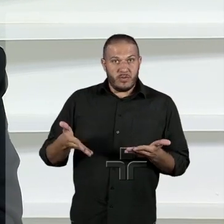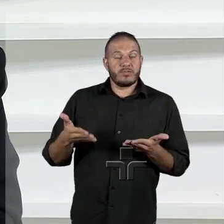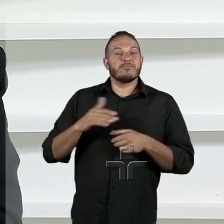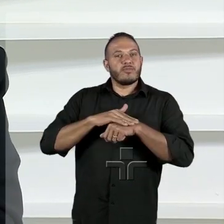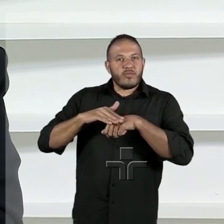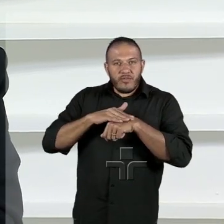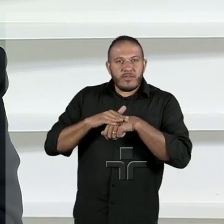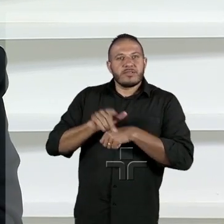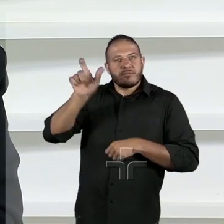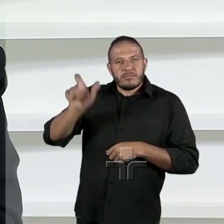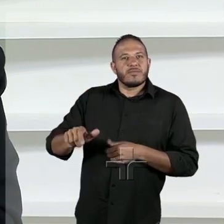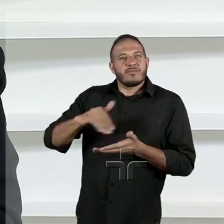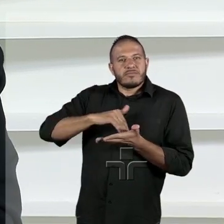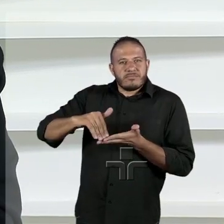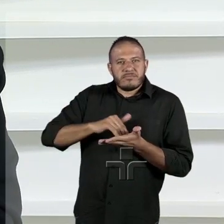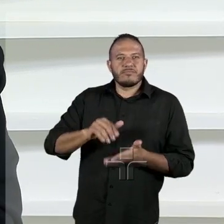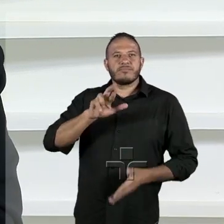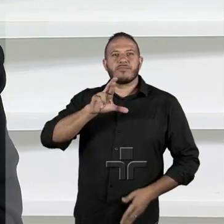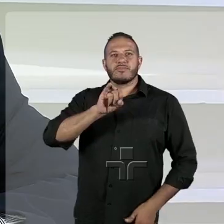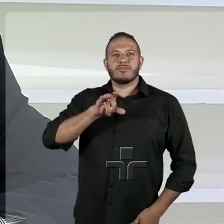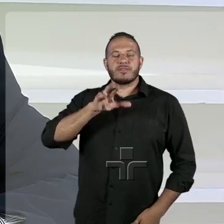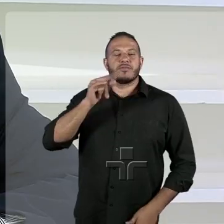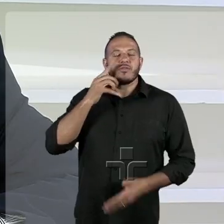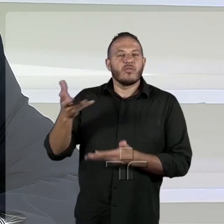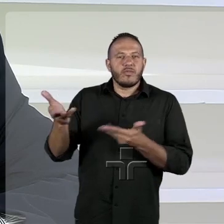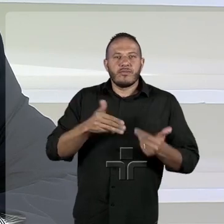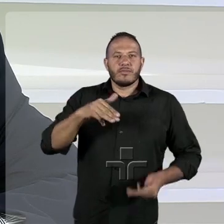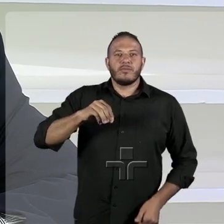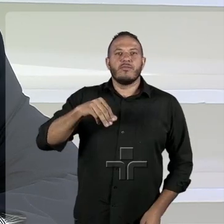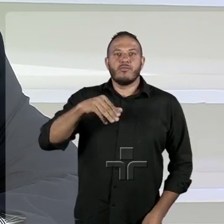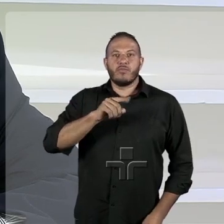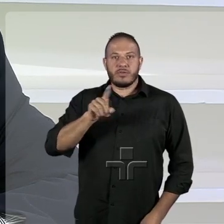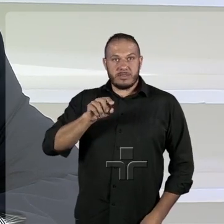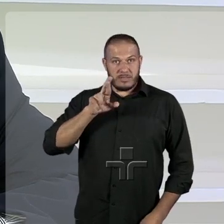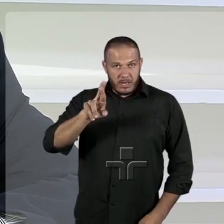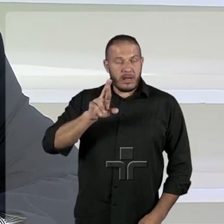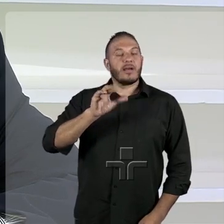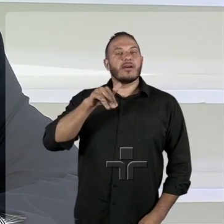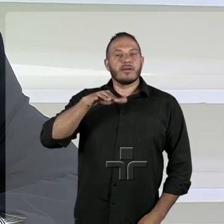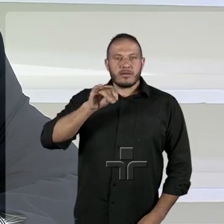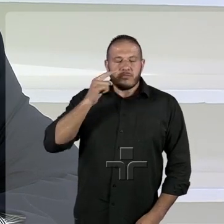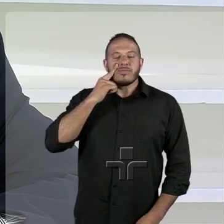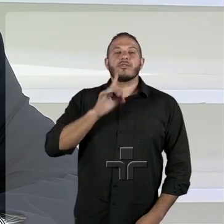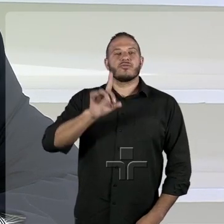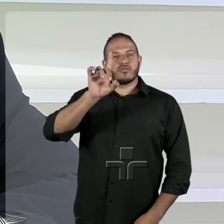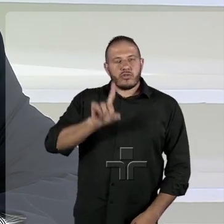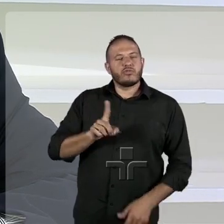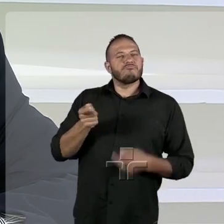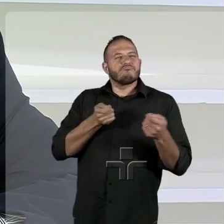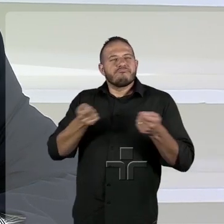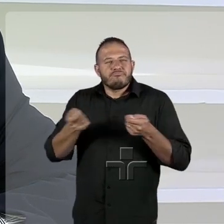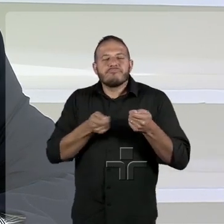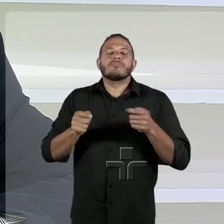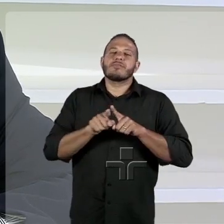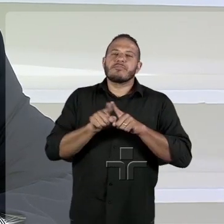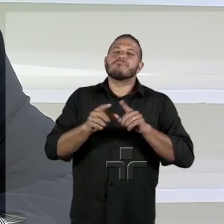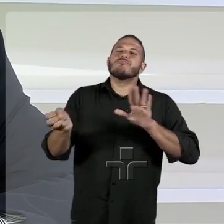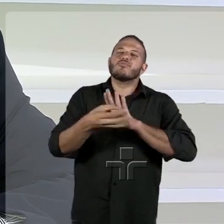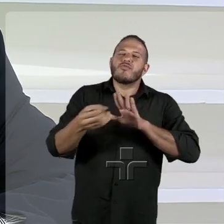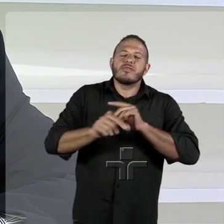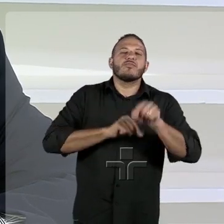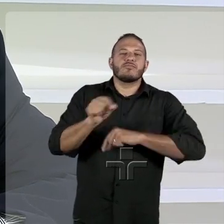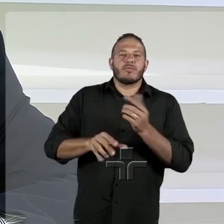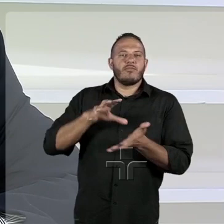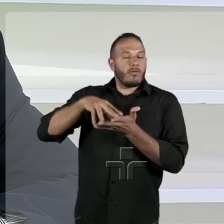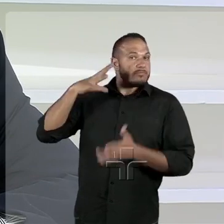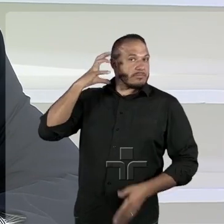o secretário Rocieli Soares, convidamos Mozar Neves Ramos, diretor de Articulação e Inovação do